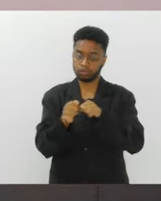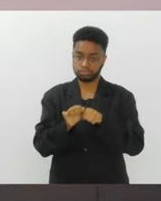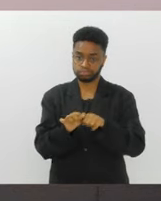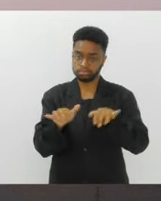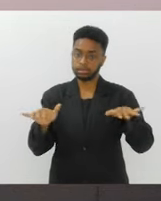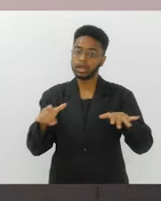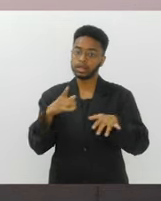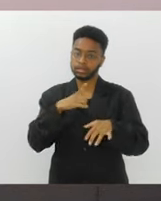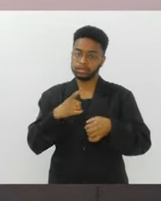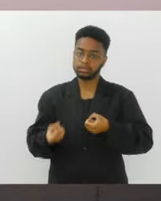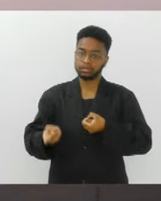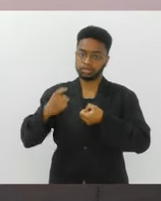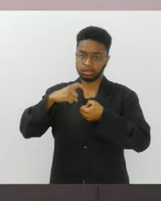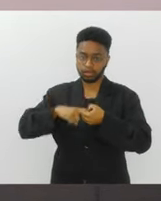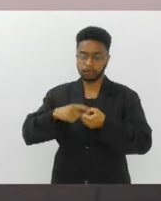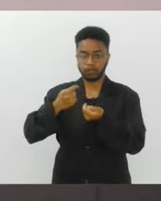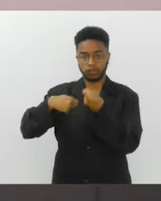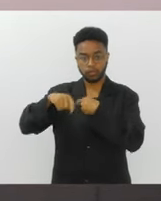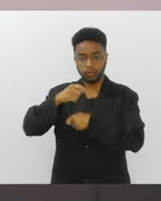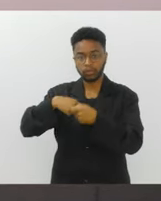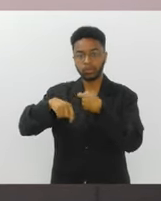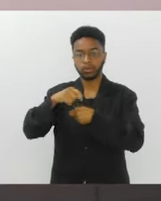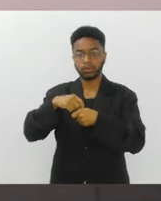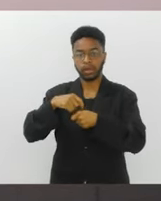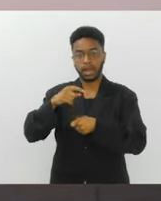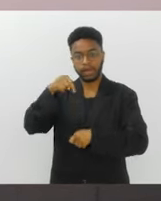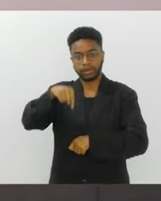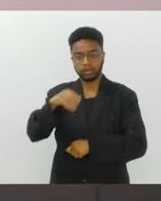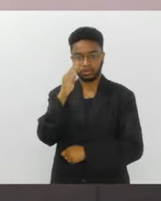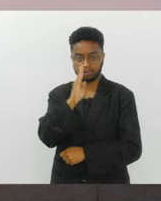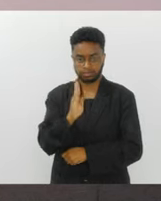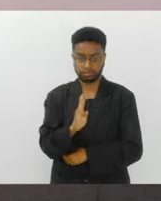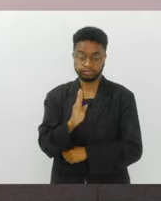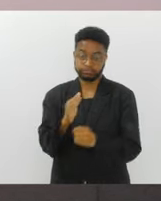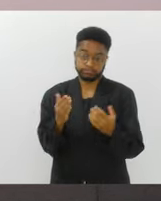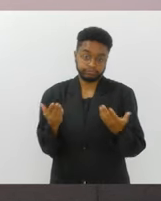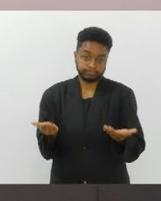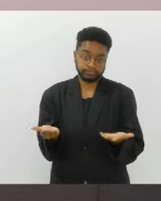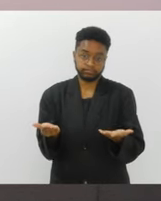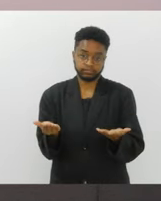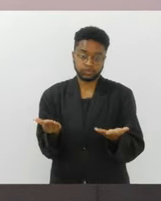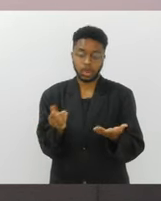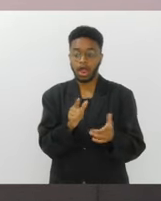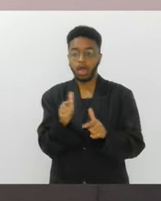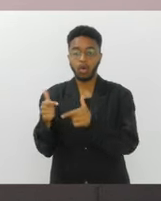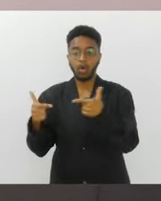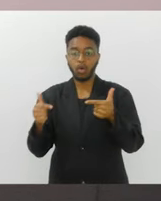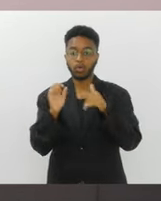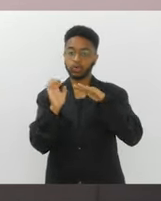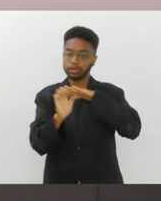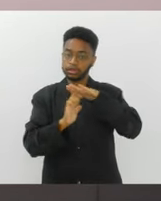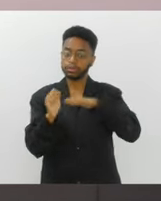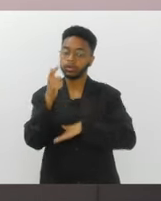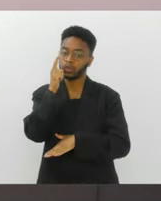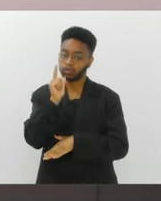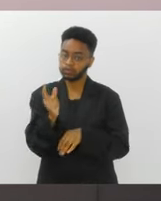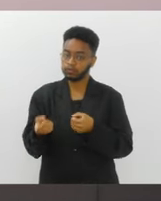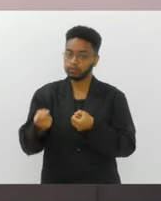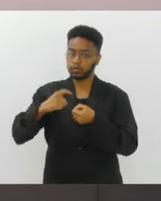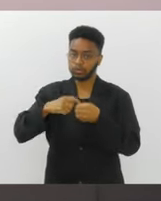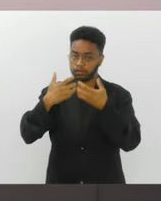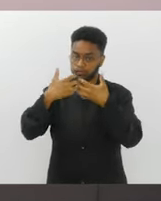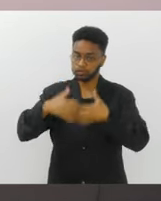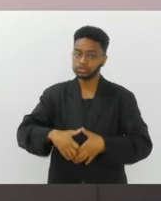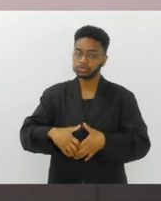uma recuperação econômica do país e as concessionárias voltaram